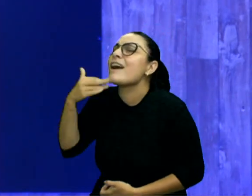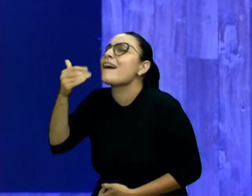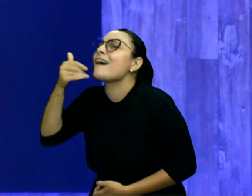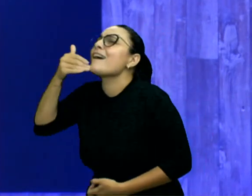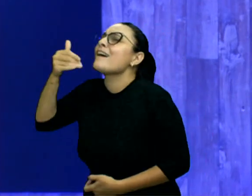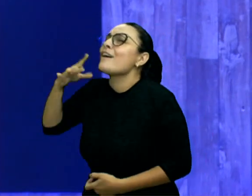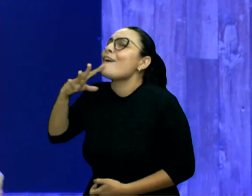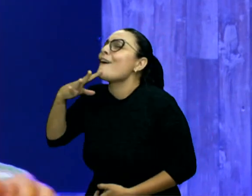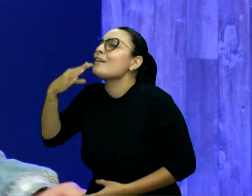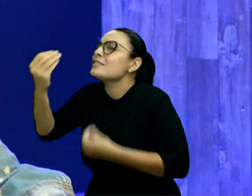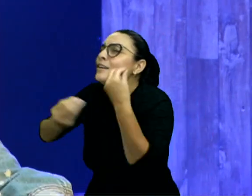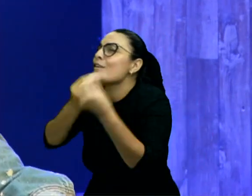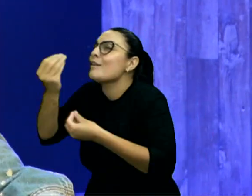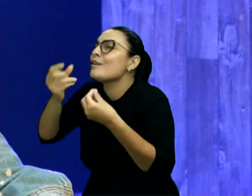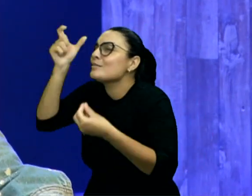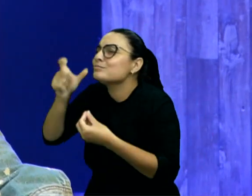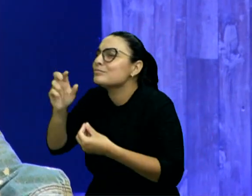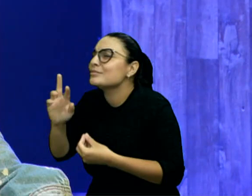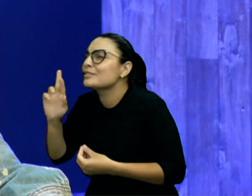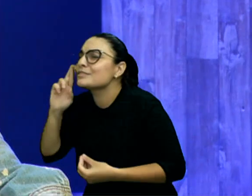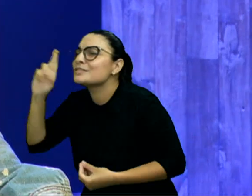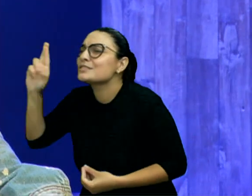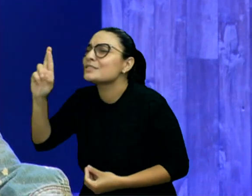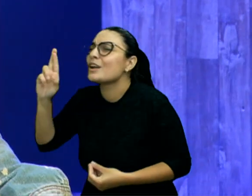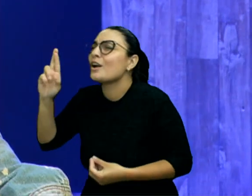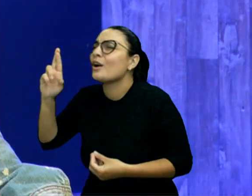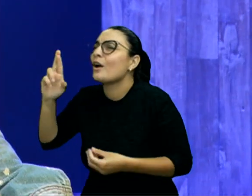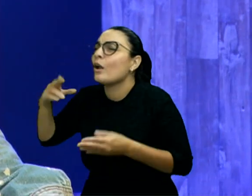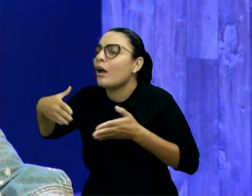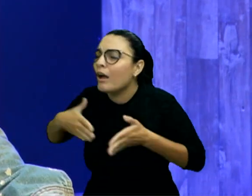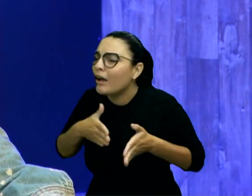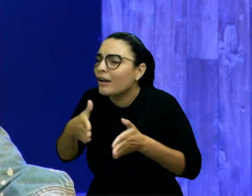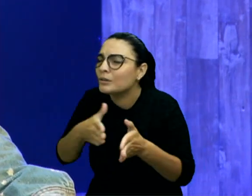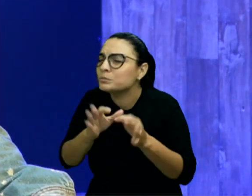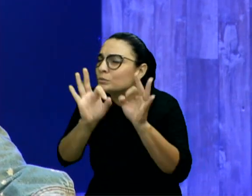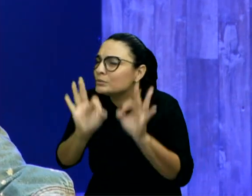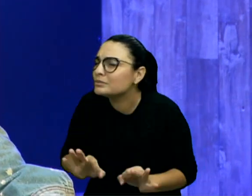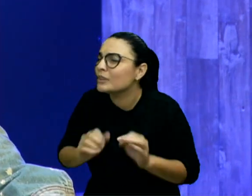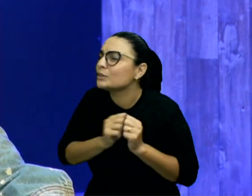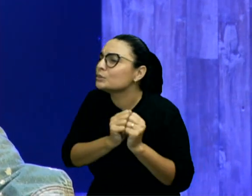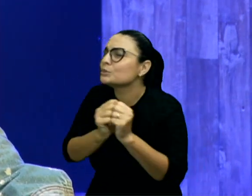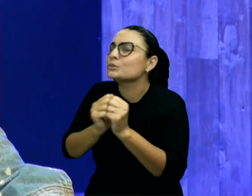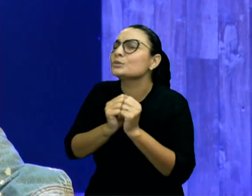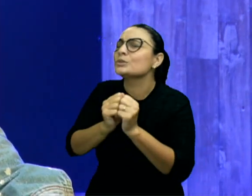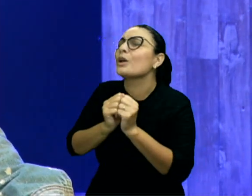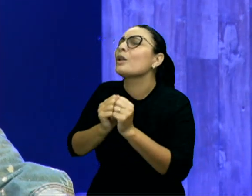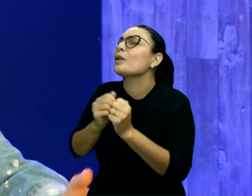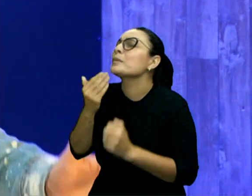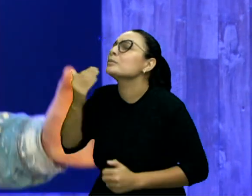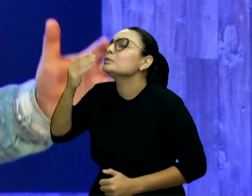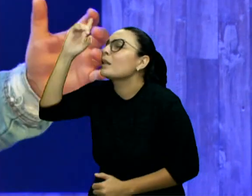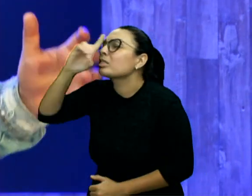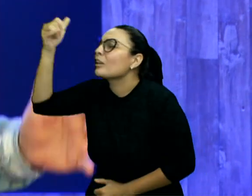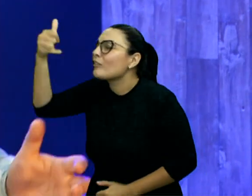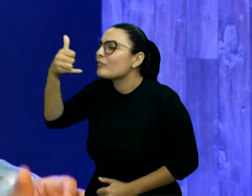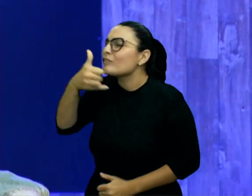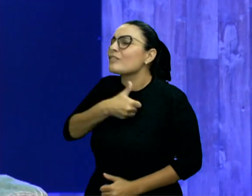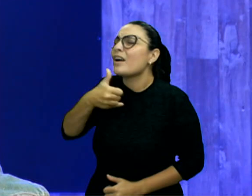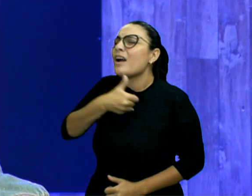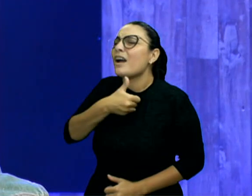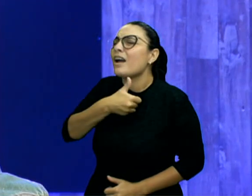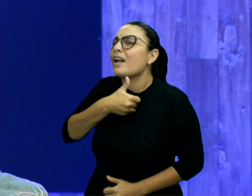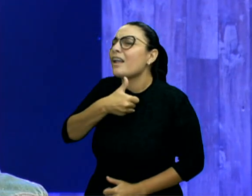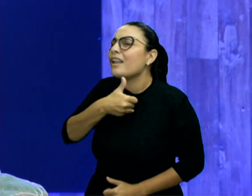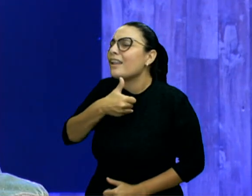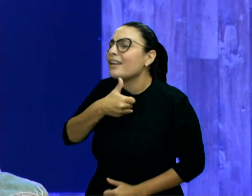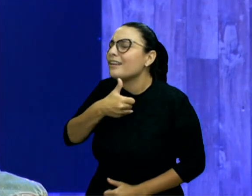Senhor, de poder caminhar contigo, e por isso pedimos que o Senhor agora fale aos nossos corações, pedimos que o Senhor agora ministre nos